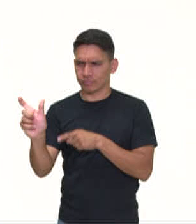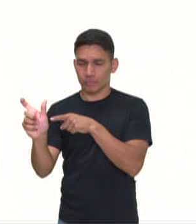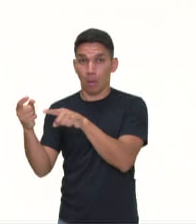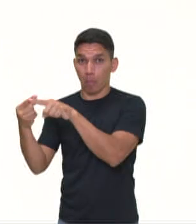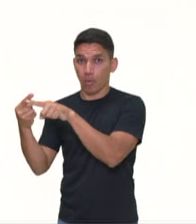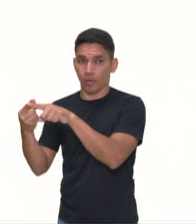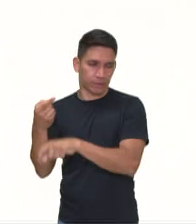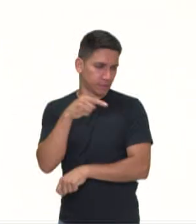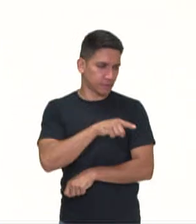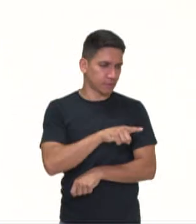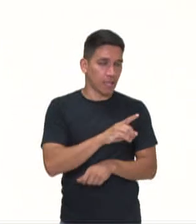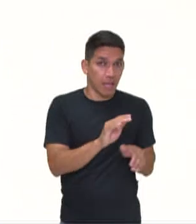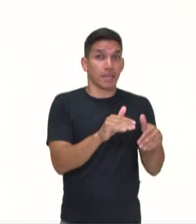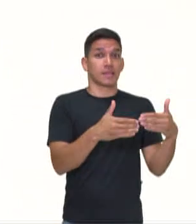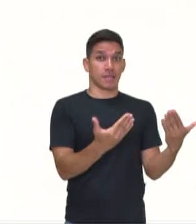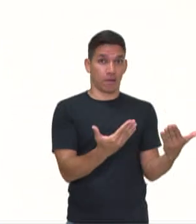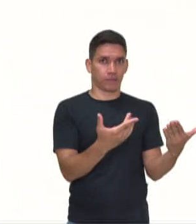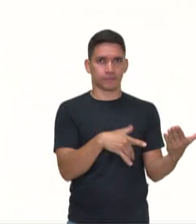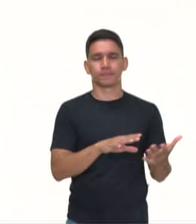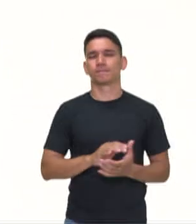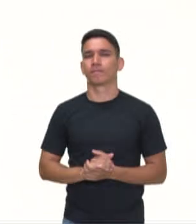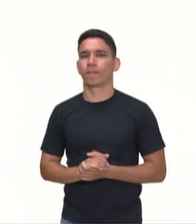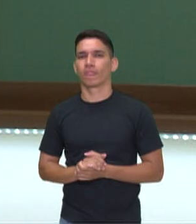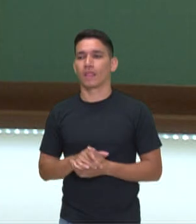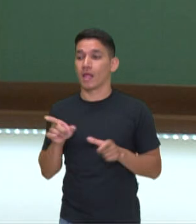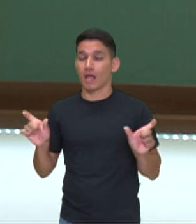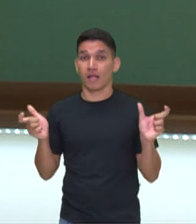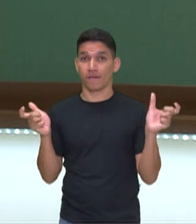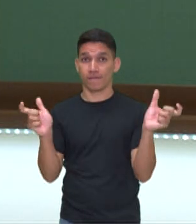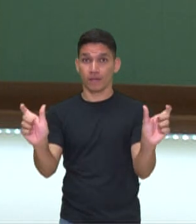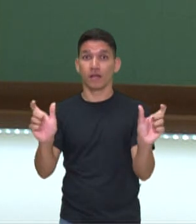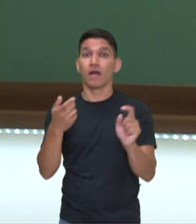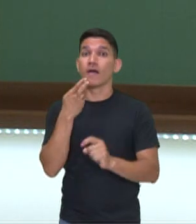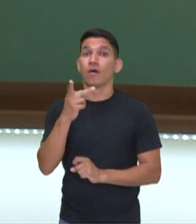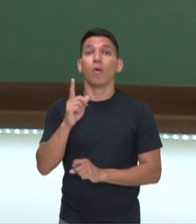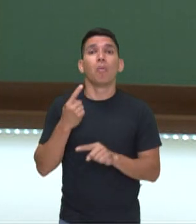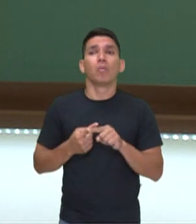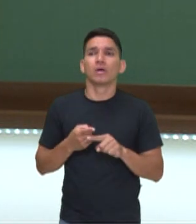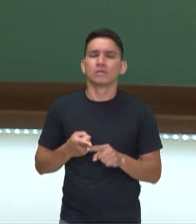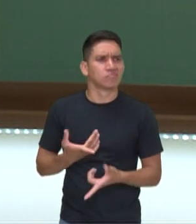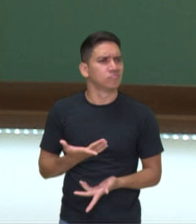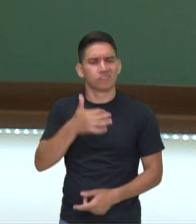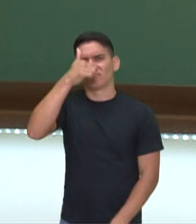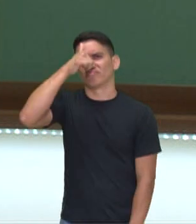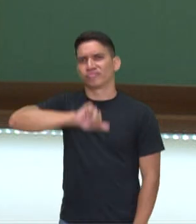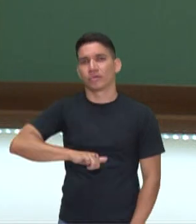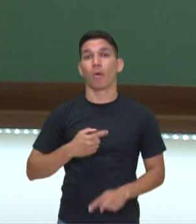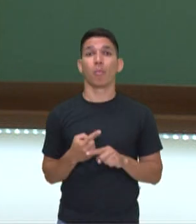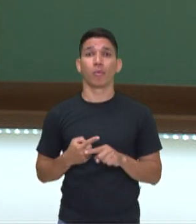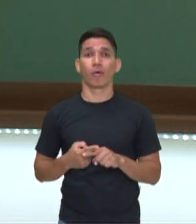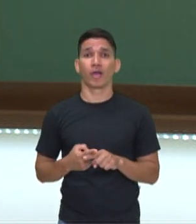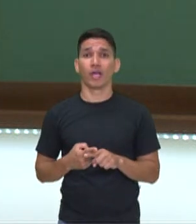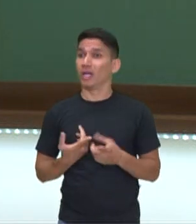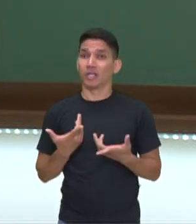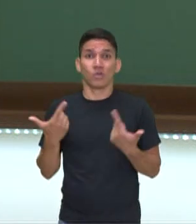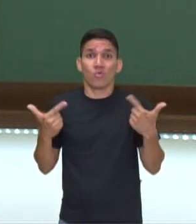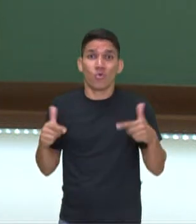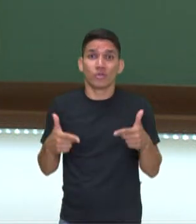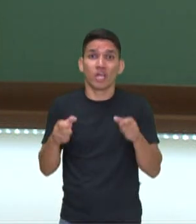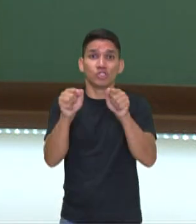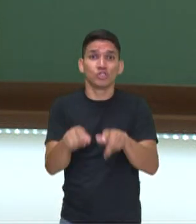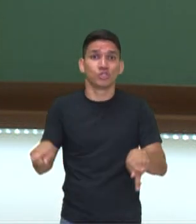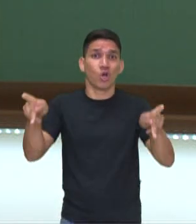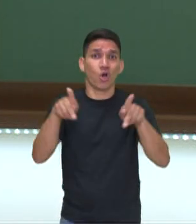foi chamado de Grande Depressão porque não havia nenhum shopping. Então, todo mundo ficou depressivo. A